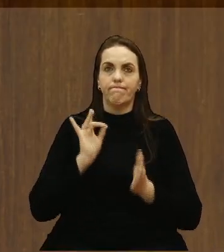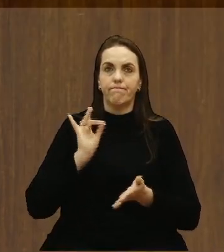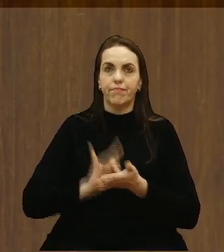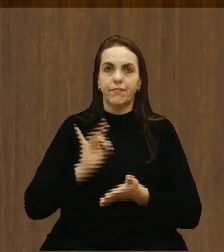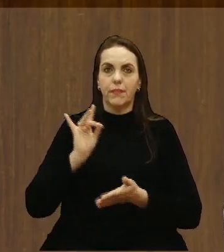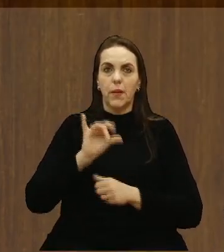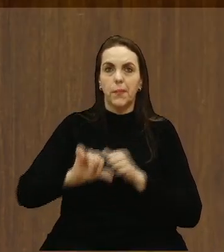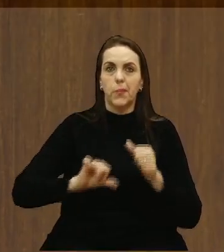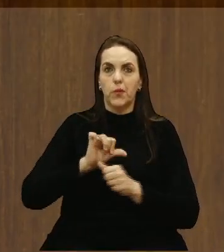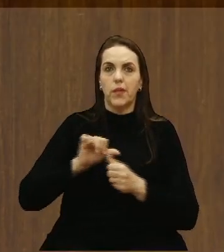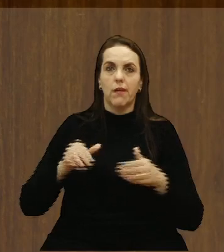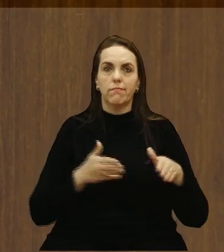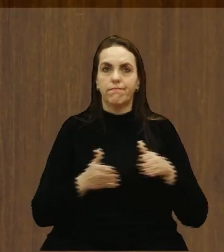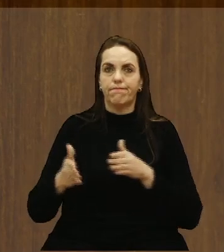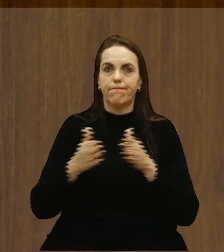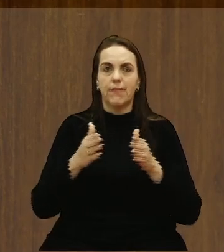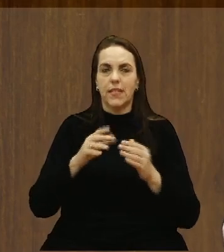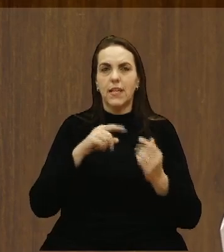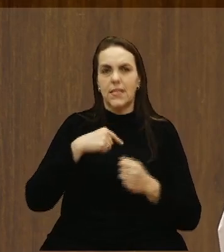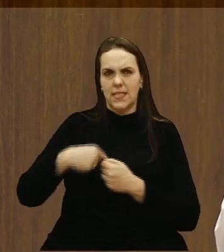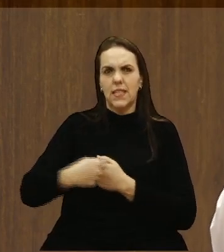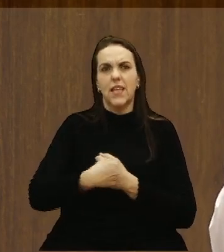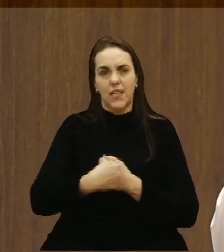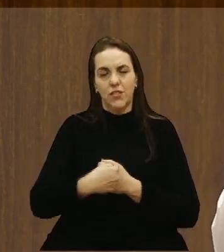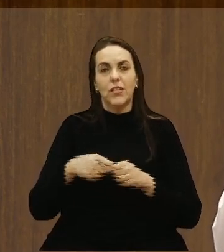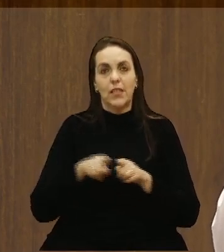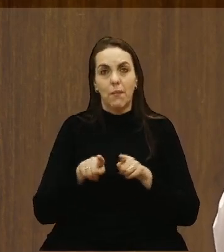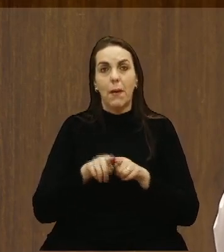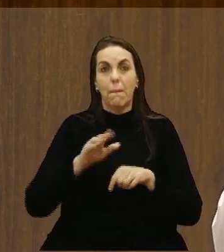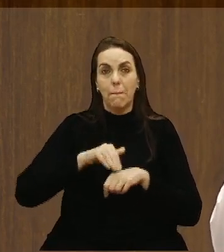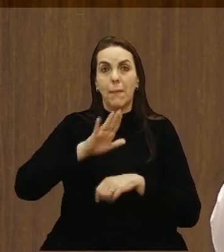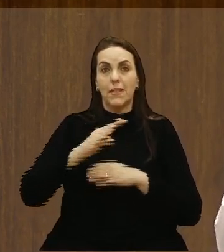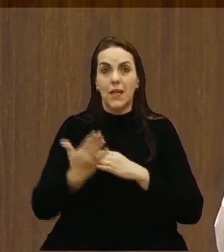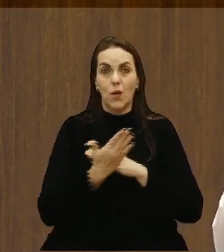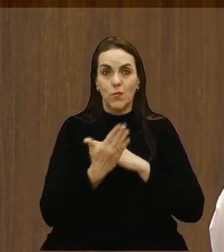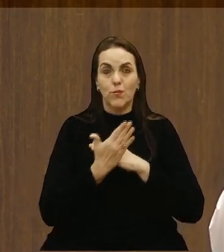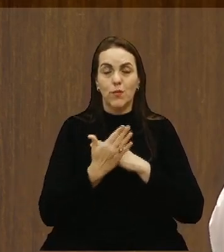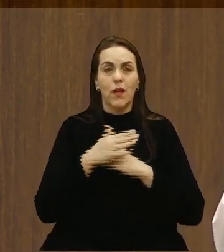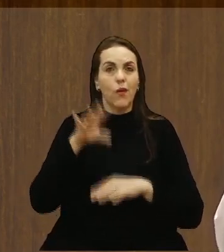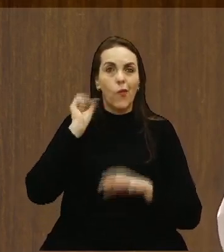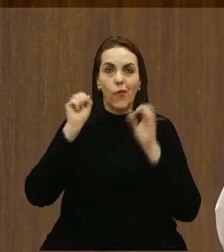mudem o rumo da cidade, e mais do que isso, vai nos auxiliar a ouvir a população.